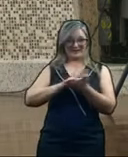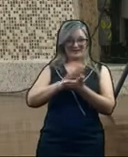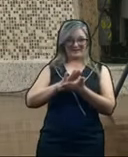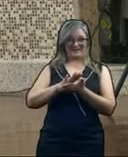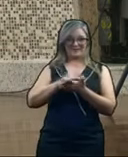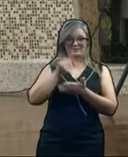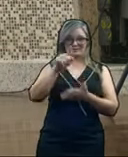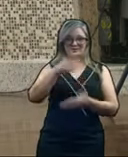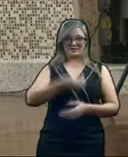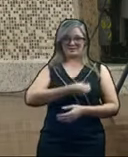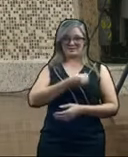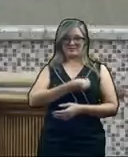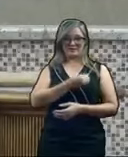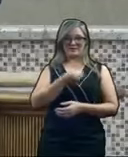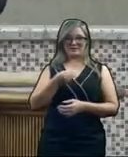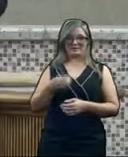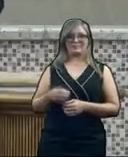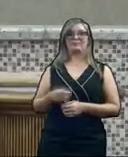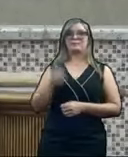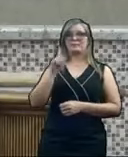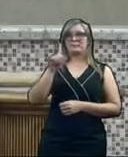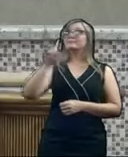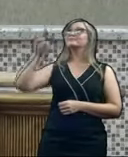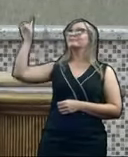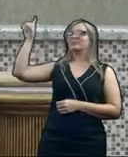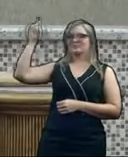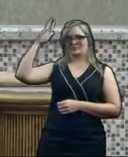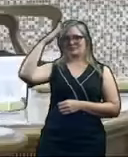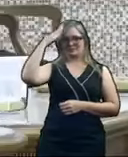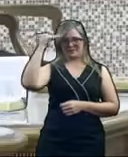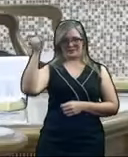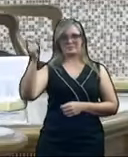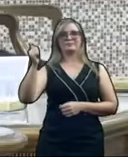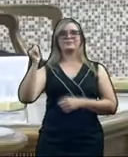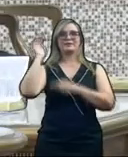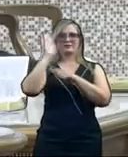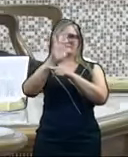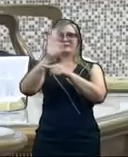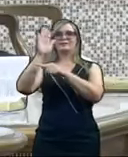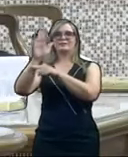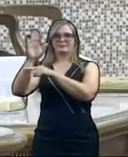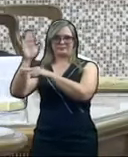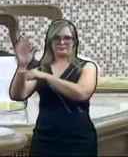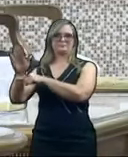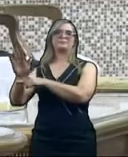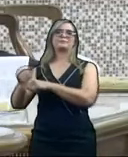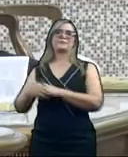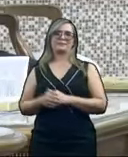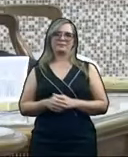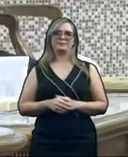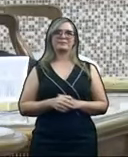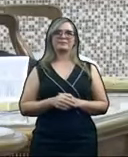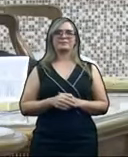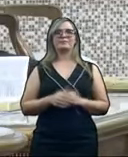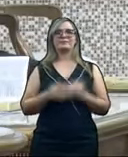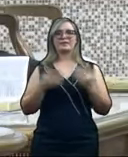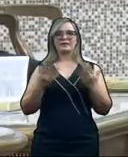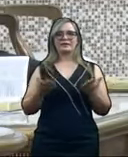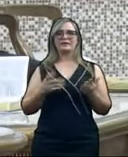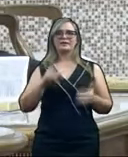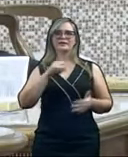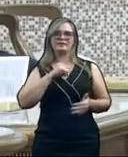cumprir Deus vai cumprir se não bastasse a Bíblia dá o testemunho de